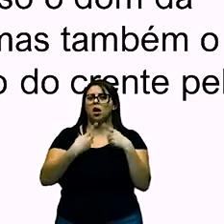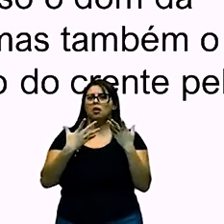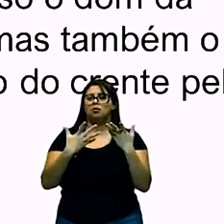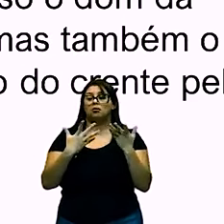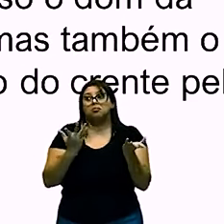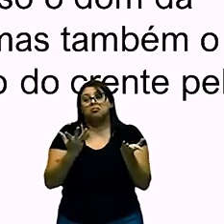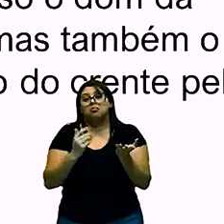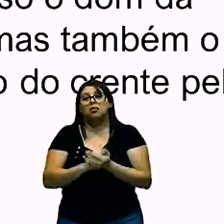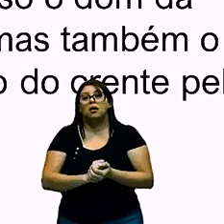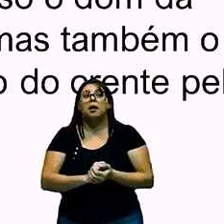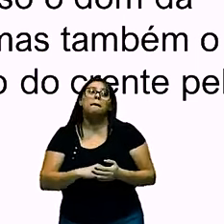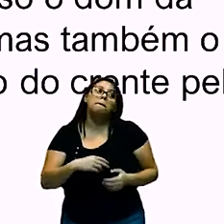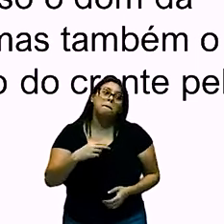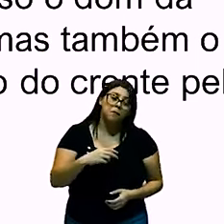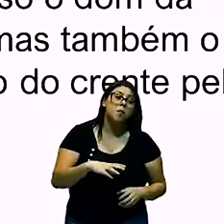cima, mas